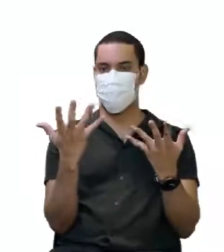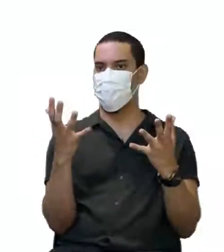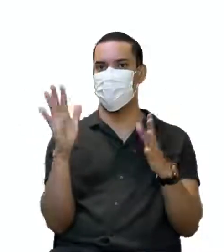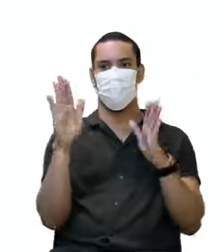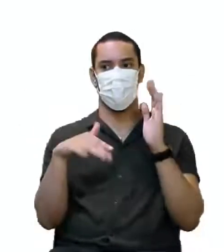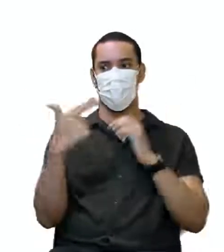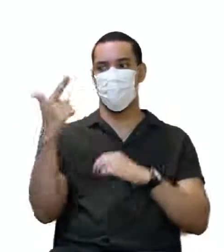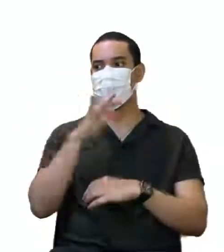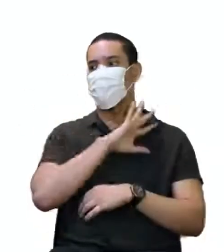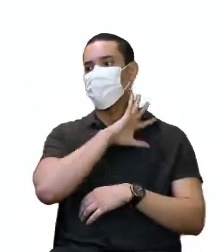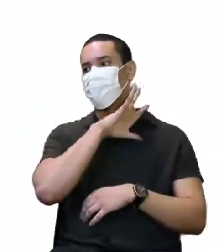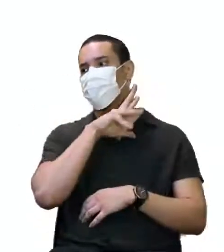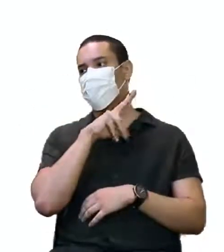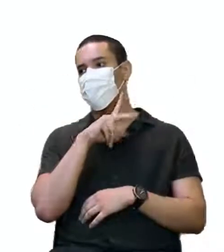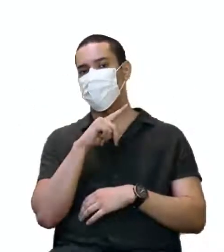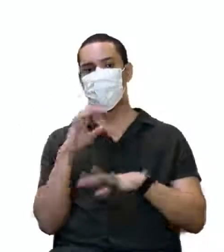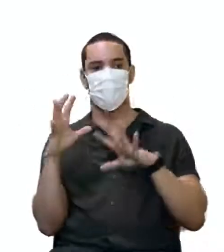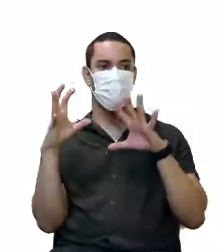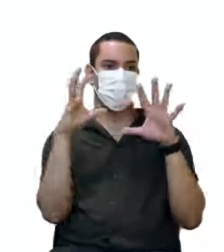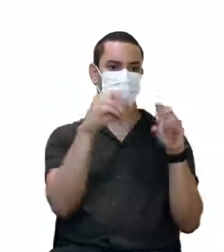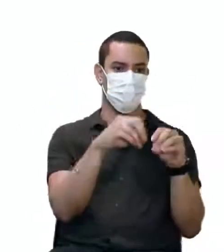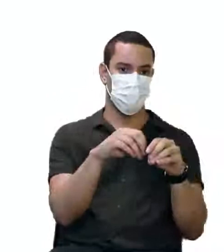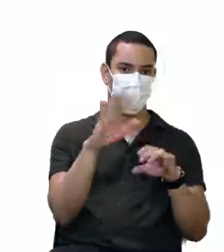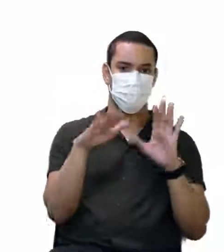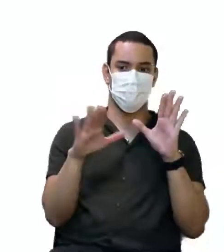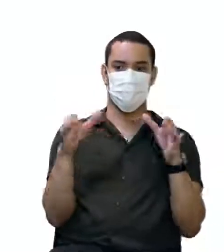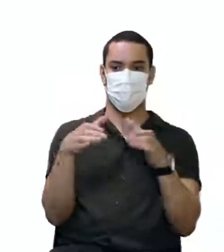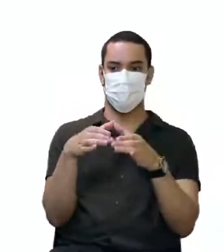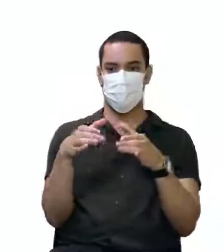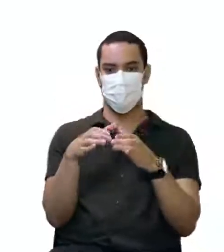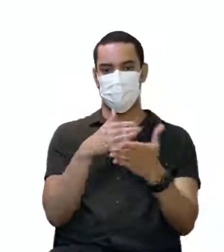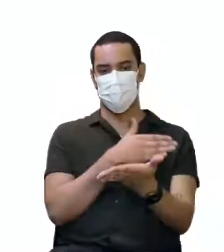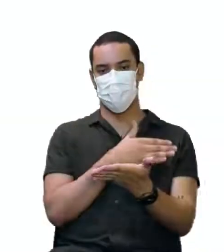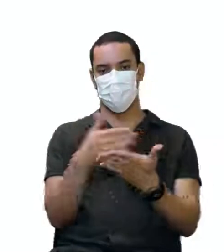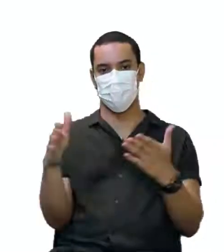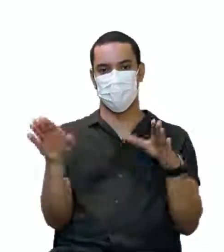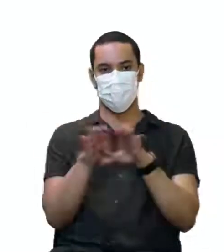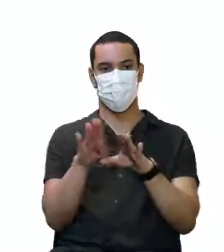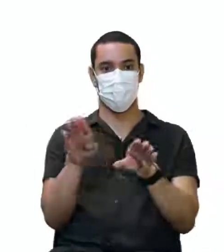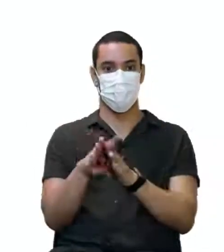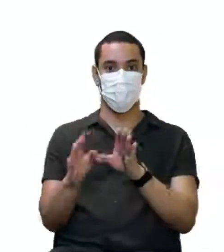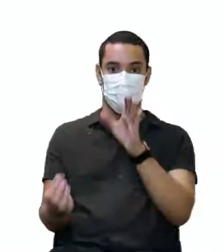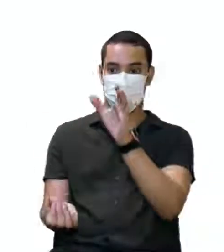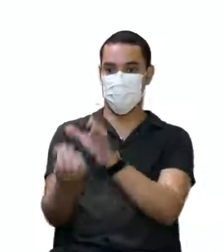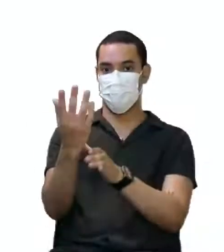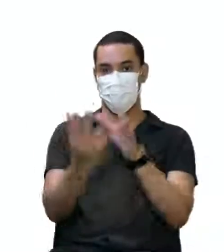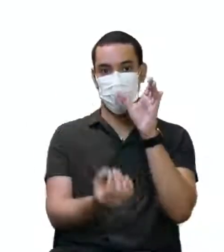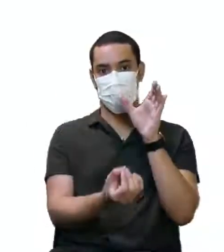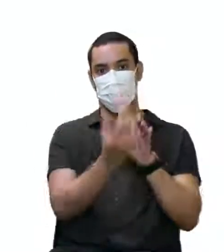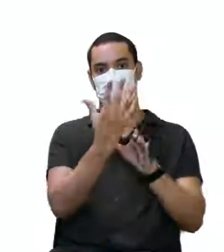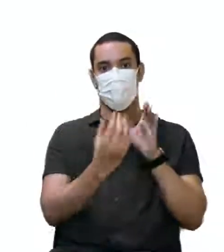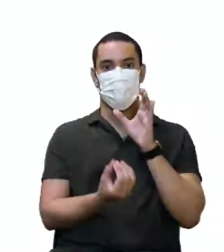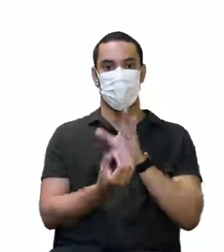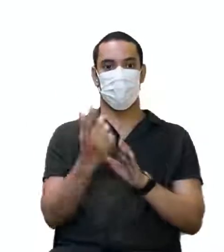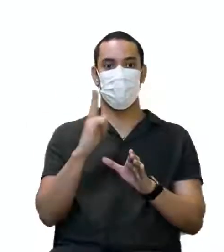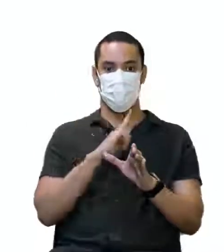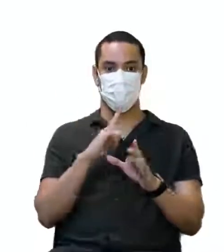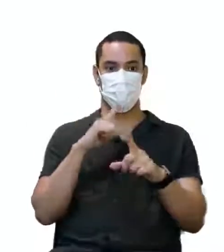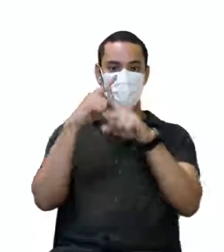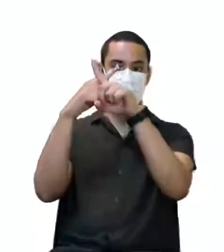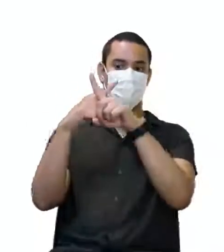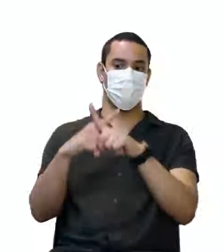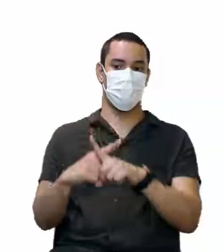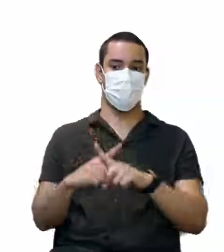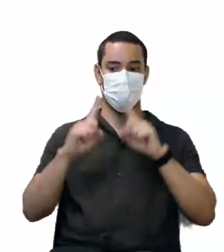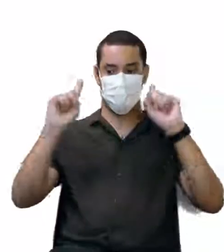Ataques de outros animais. E aí, quando os grupos começaram também a surgir, os grupos familiares, havia umas disputas